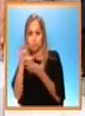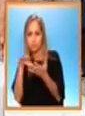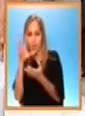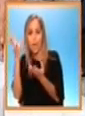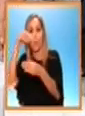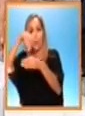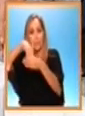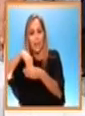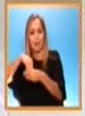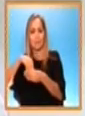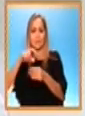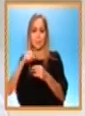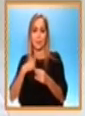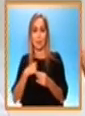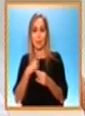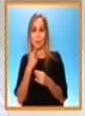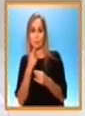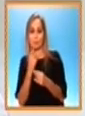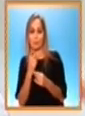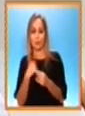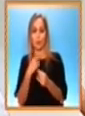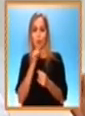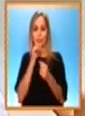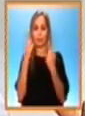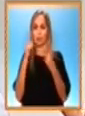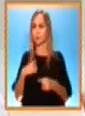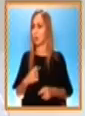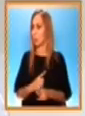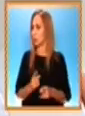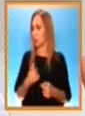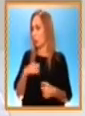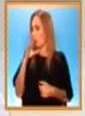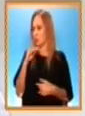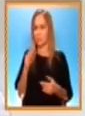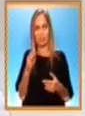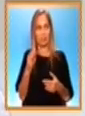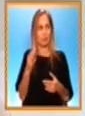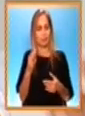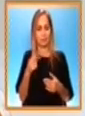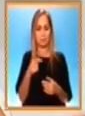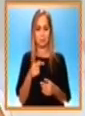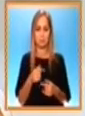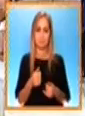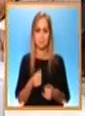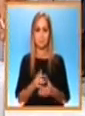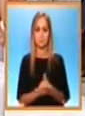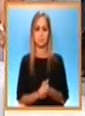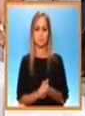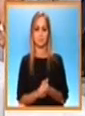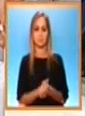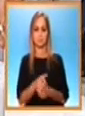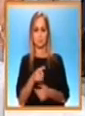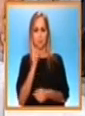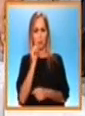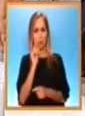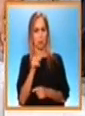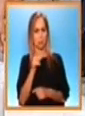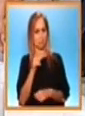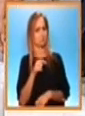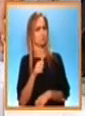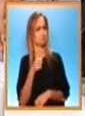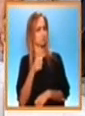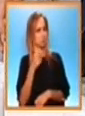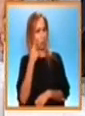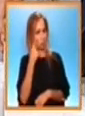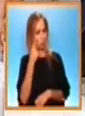Porque isso depois também tem a ver com a nossa interpretação. Estarmos a cantar uma música que não sabemos o porquê ou o que é que estamos a dizer. Vês que os garotos também sabem coisas. Olha que este medo faz. Não é